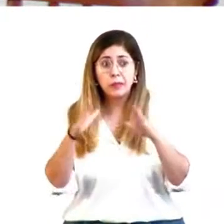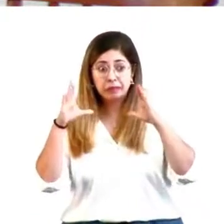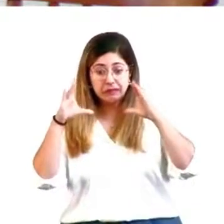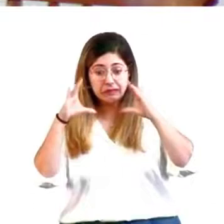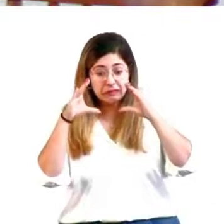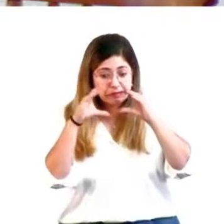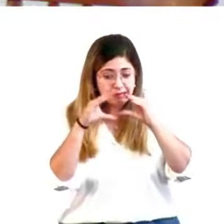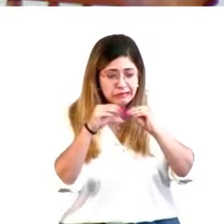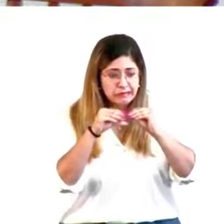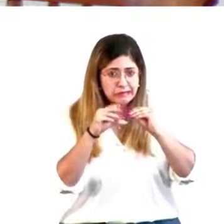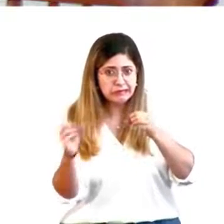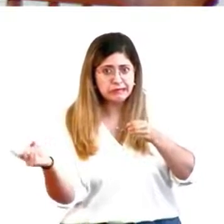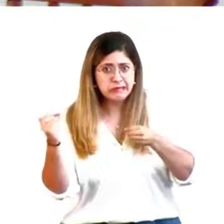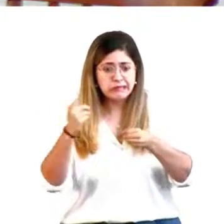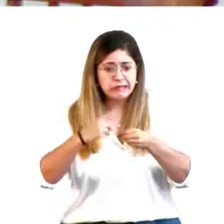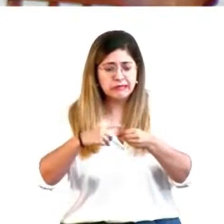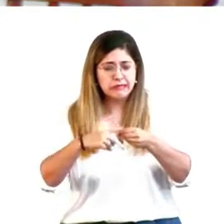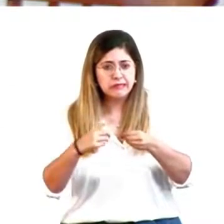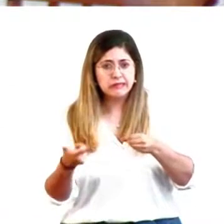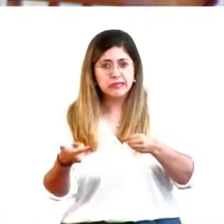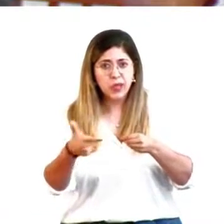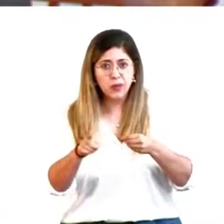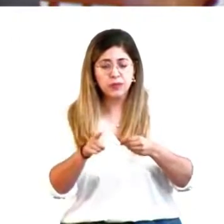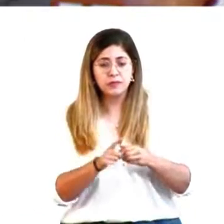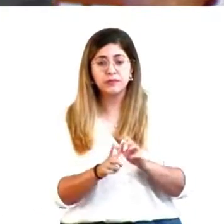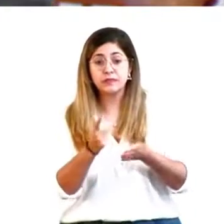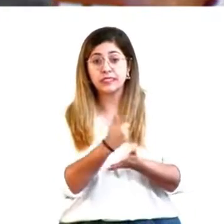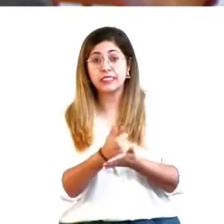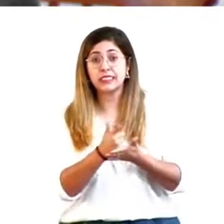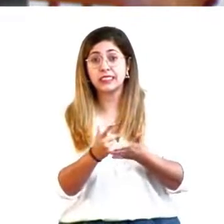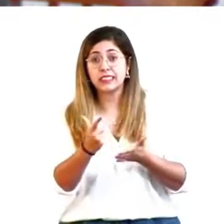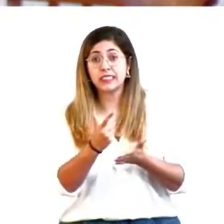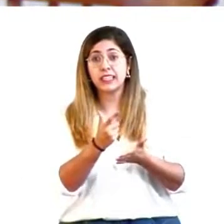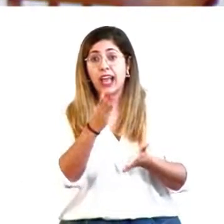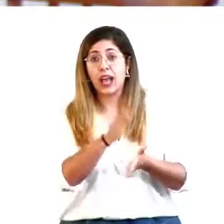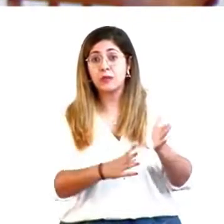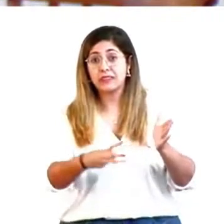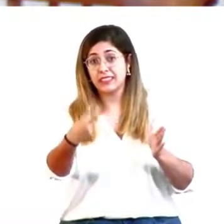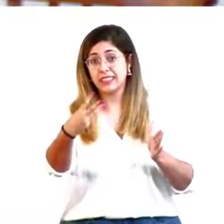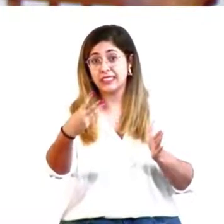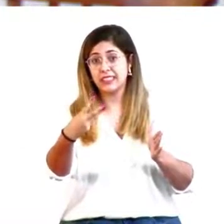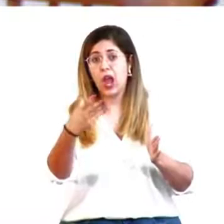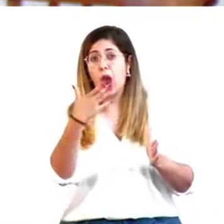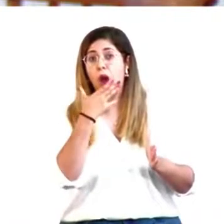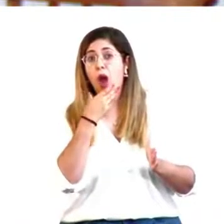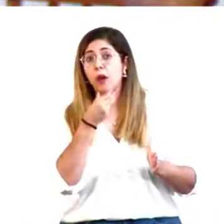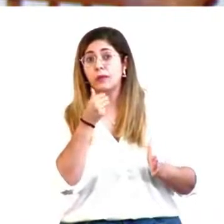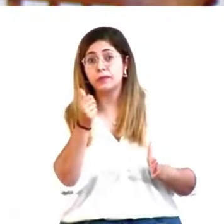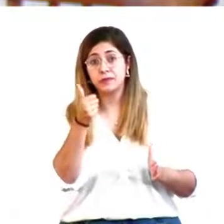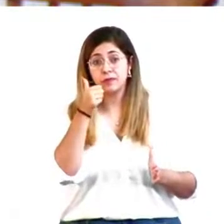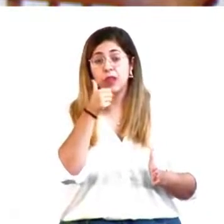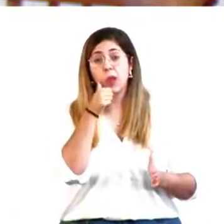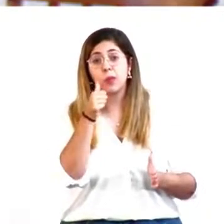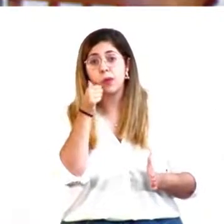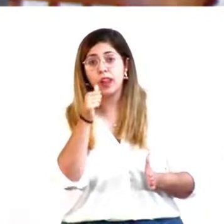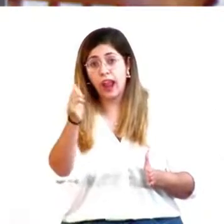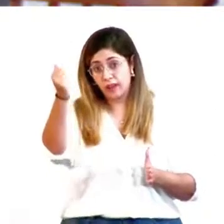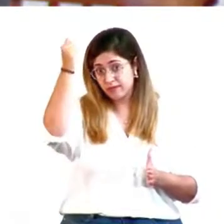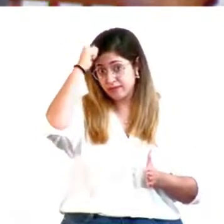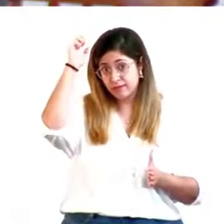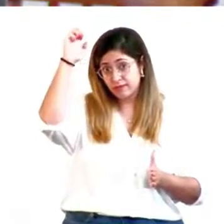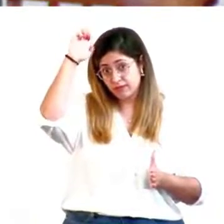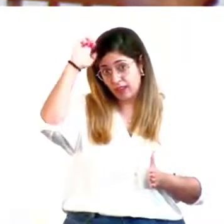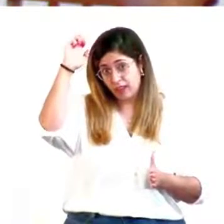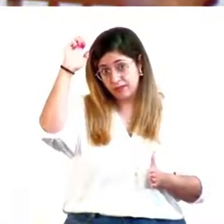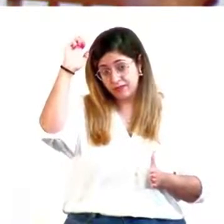à cena, quando no capítulo 3 de Gênesis, o homem e a mulher, que foram criados à imagem e semelhança